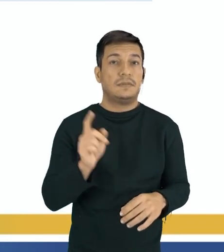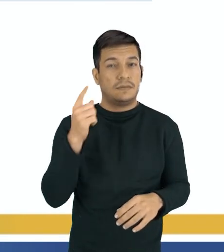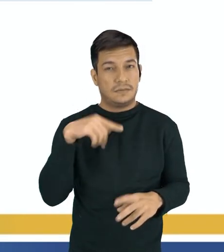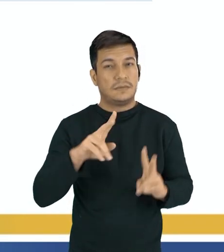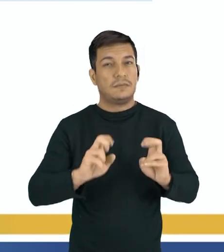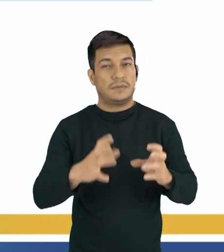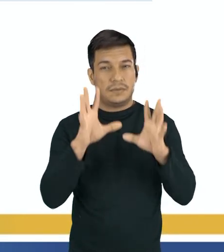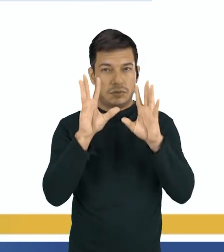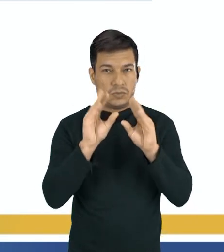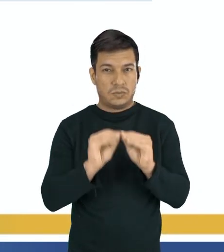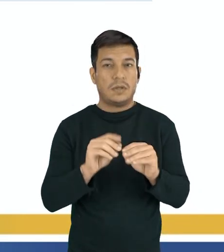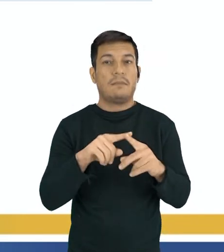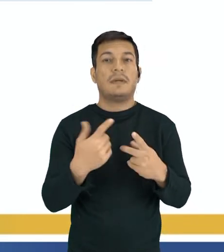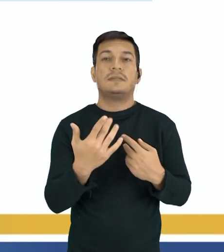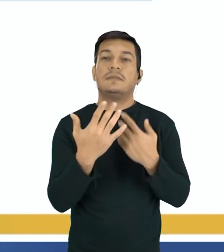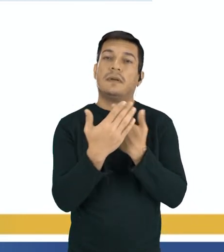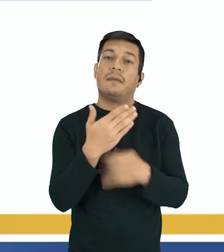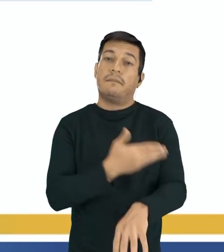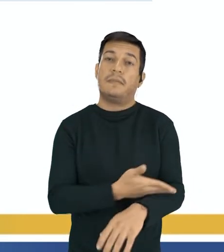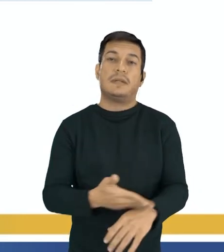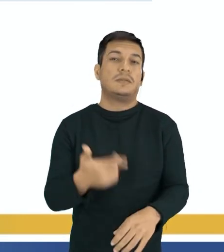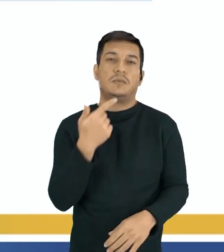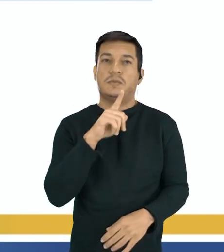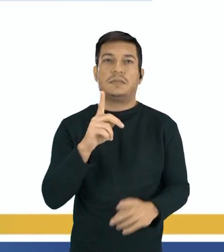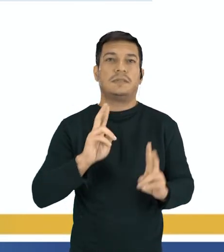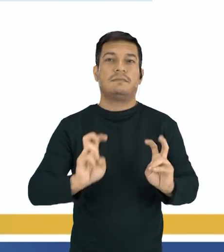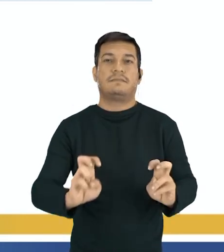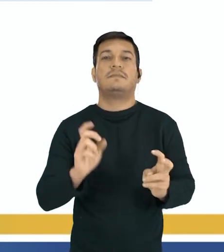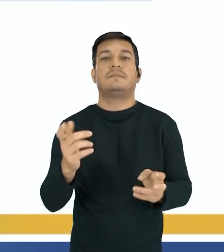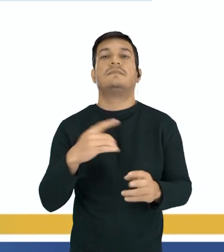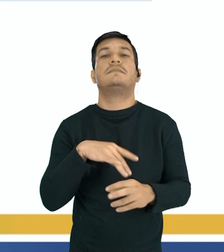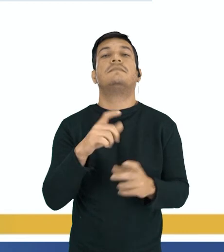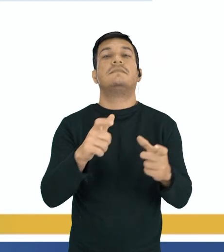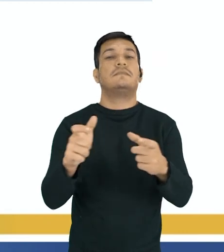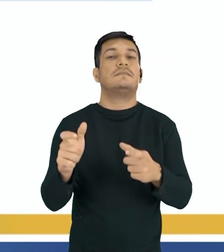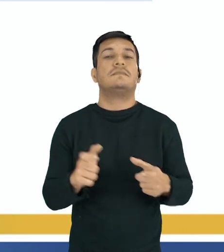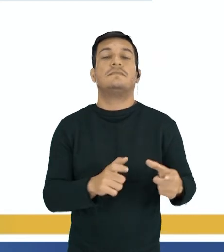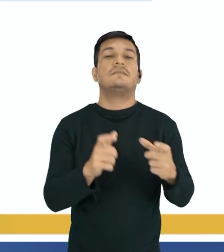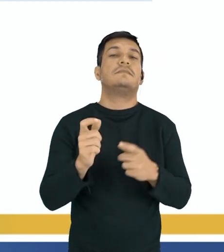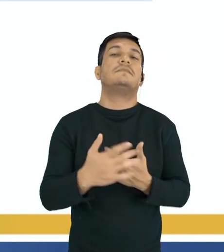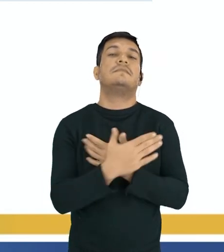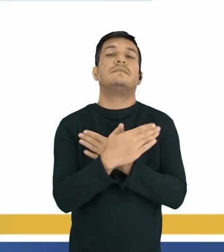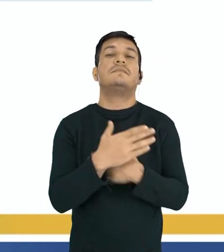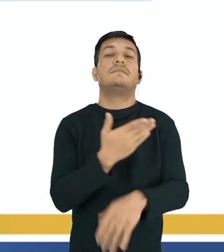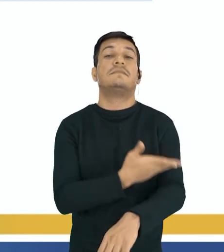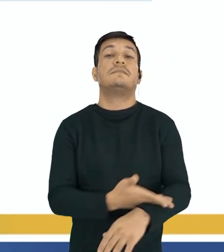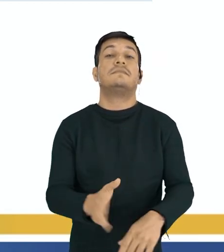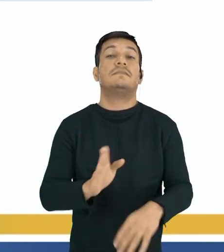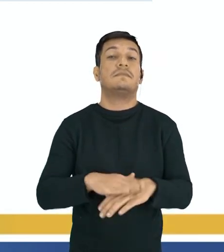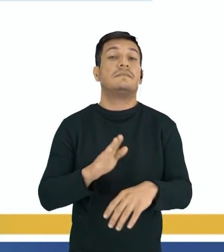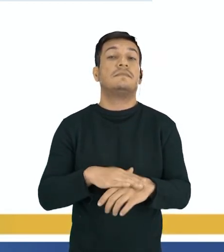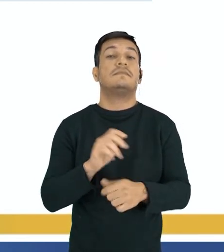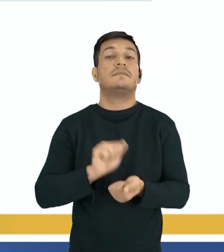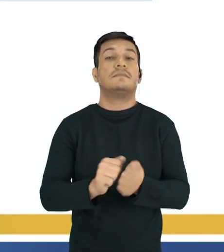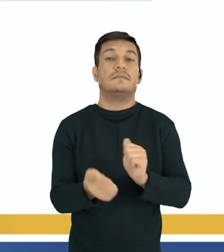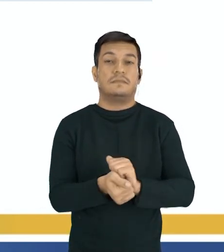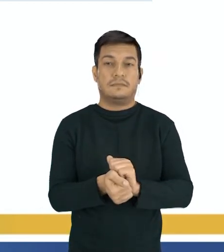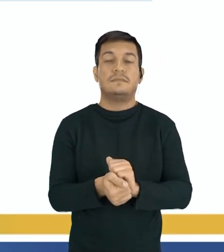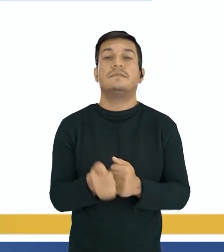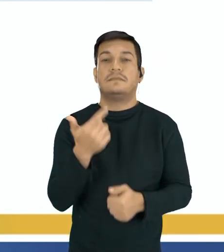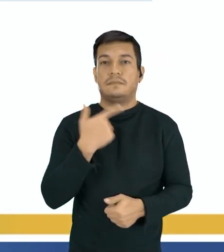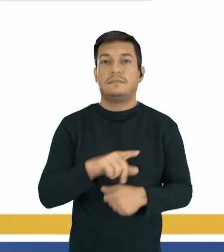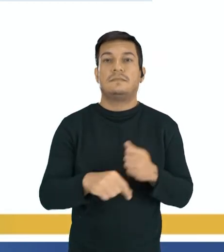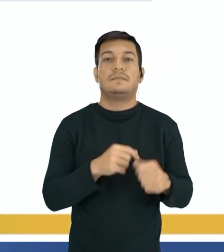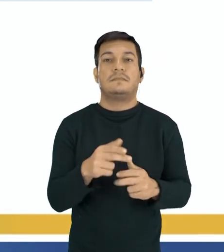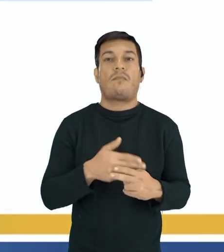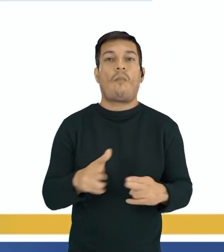escura, mas a mariposa branca não. Então, o que acontece? Naquele ambiente, a mariposa branca ela é mais adaptada, ela consegue